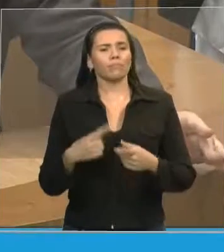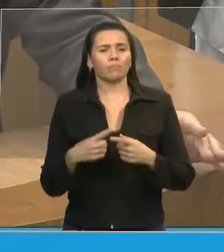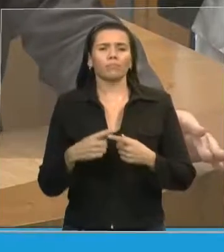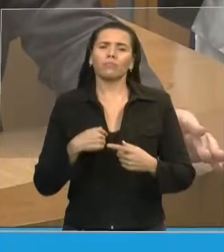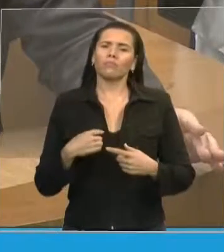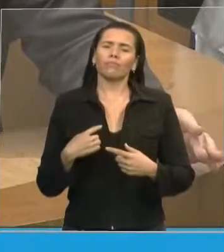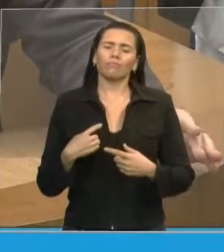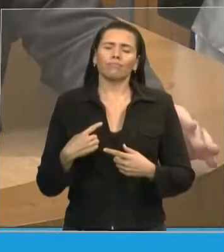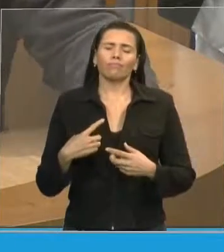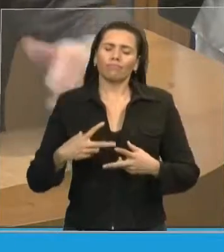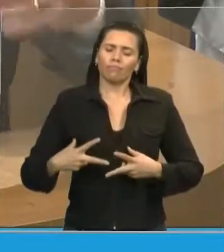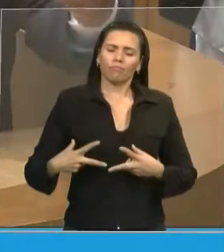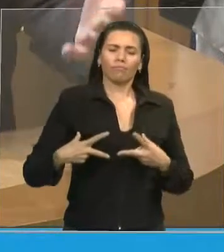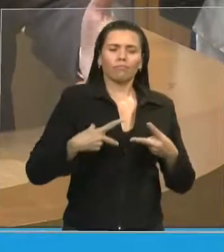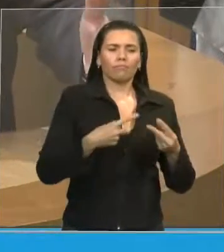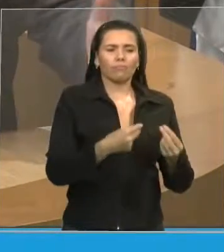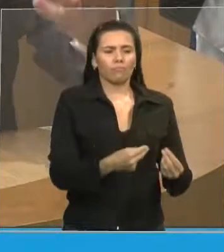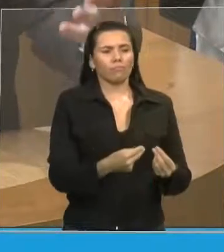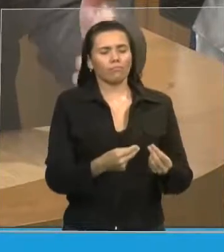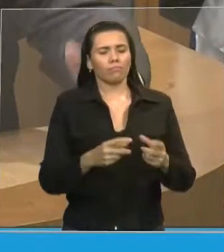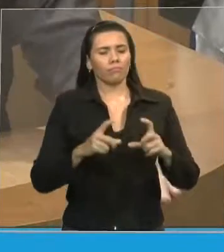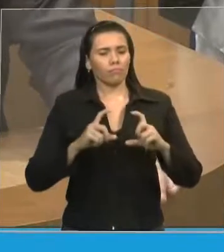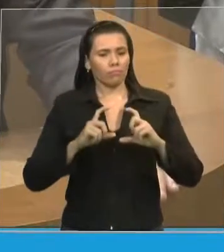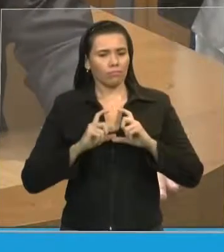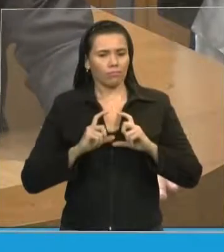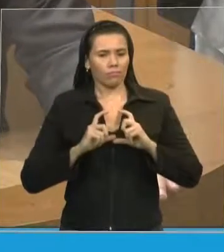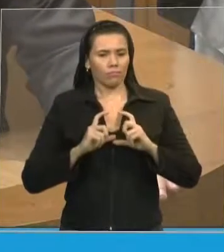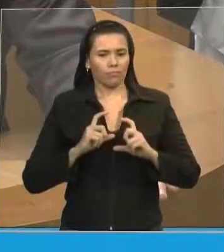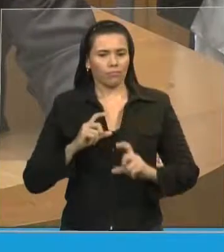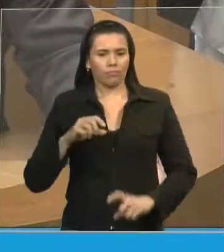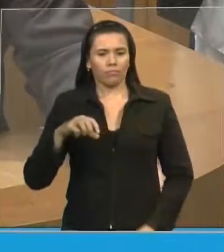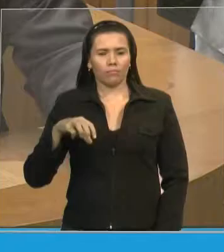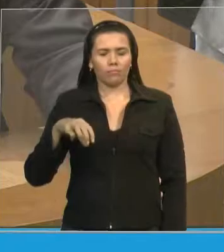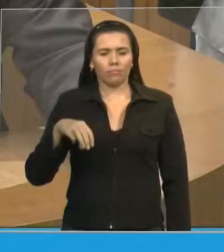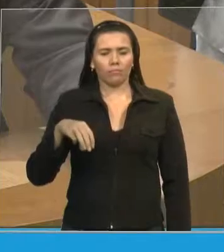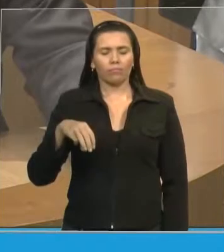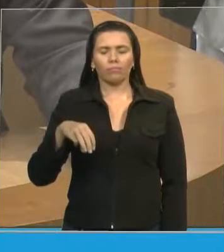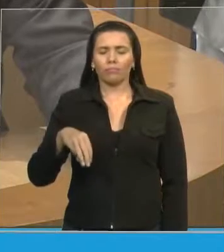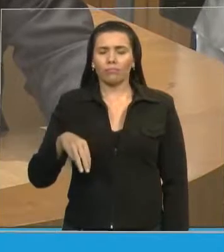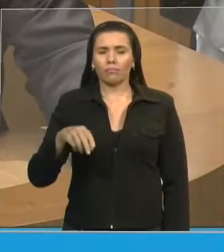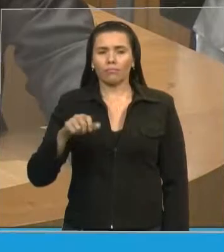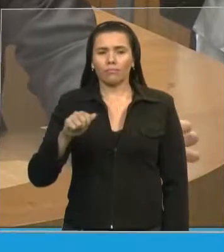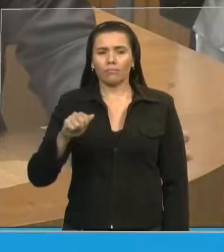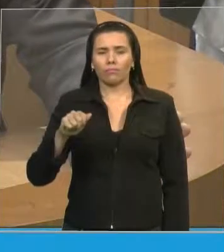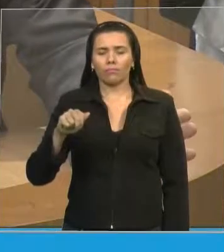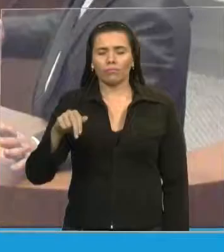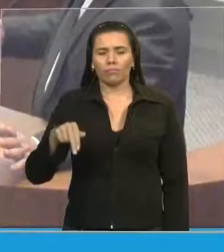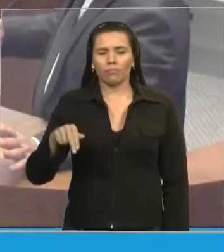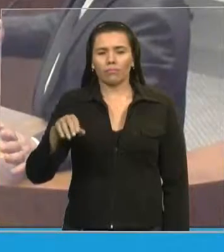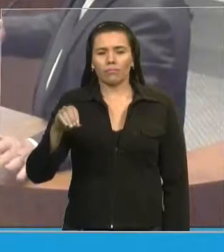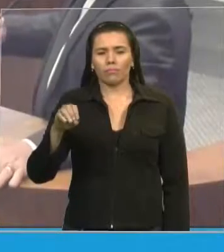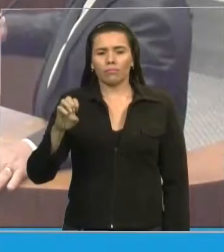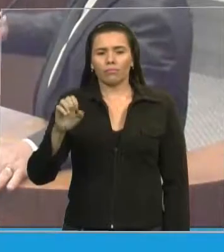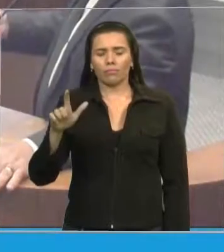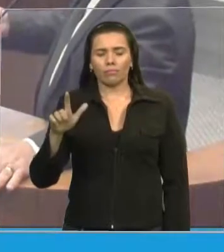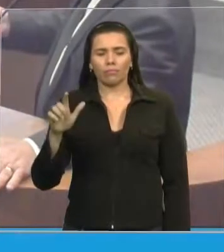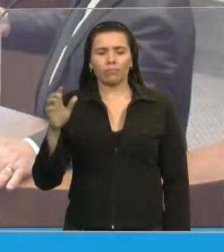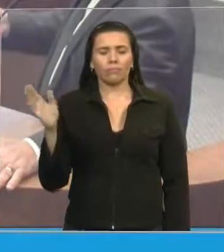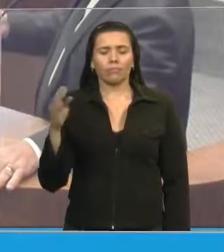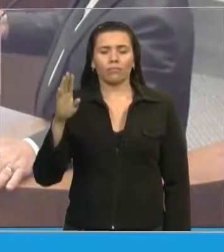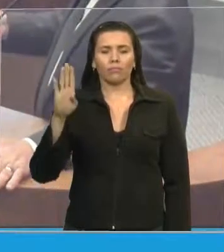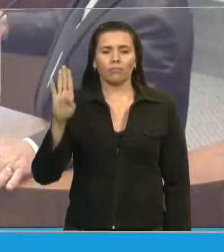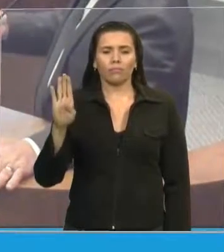Beckmann, permitam-me aportuguesar o nome do nosso herói, ao professor Raimundo